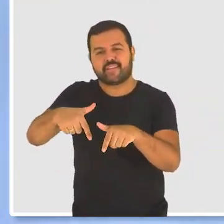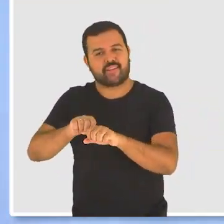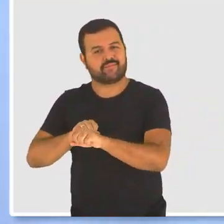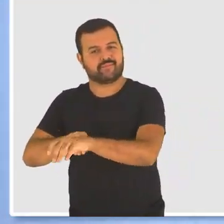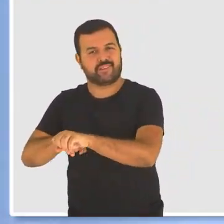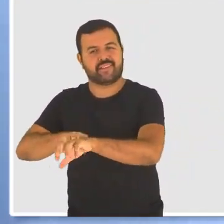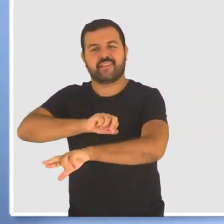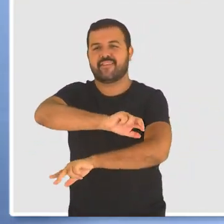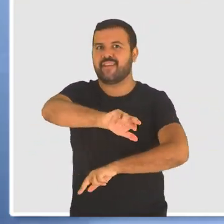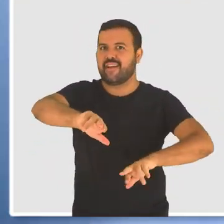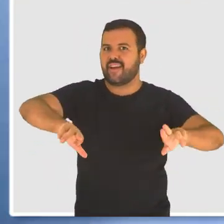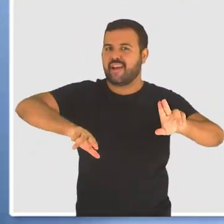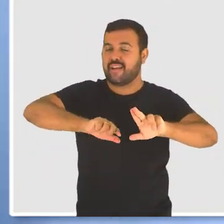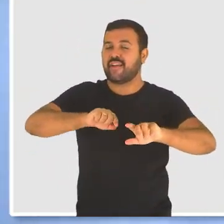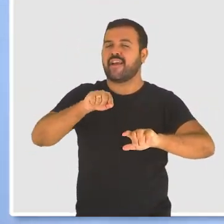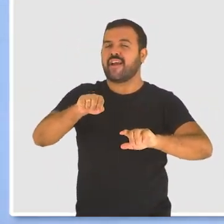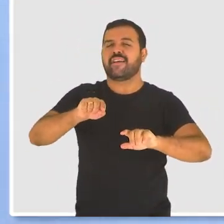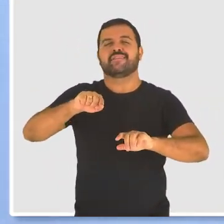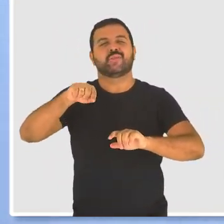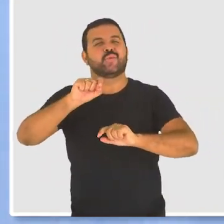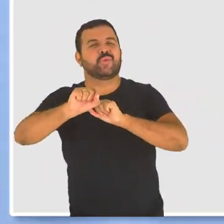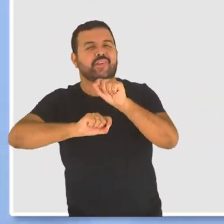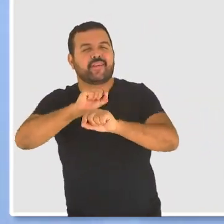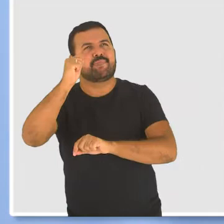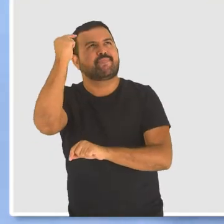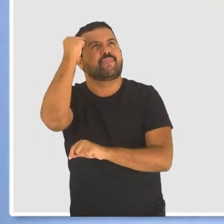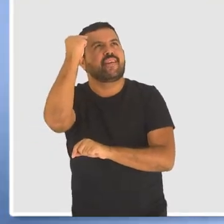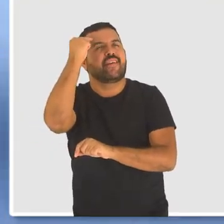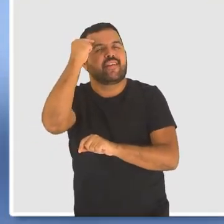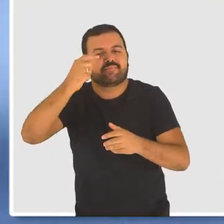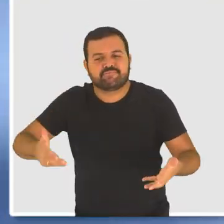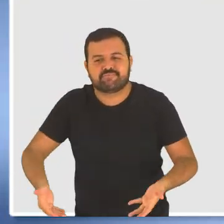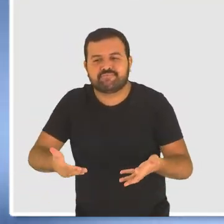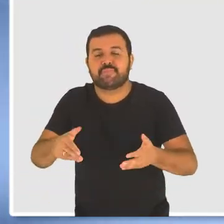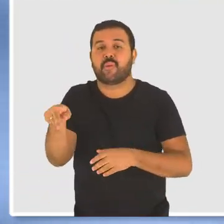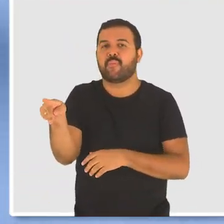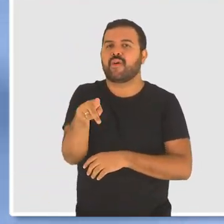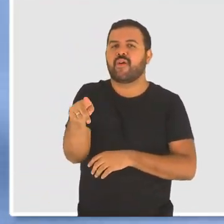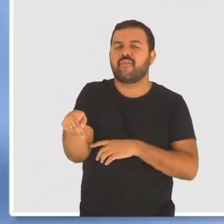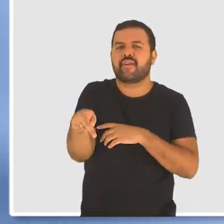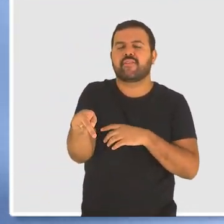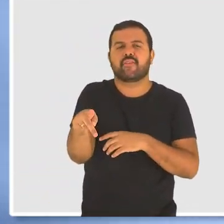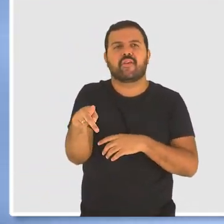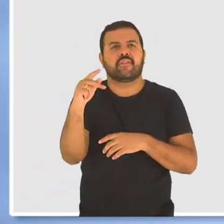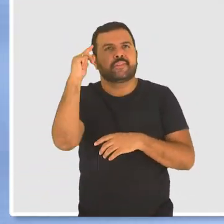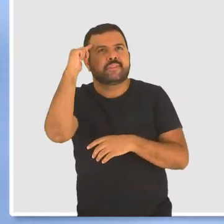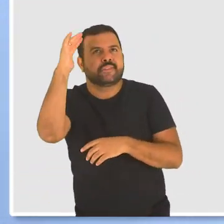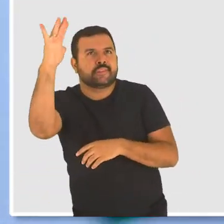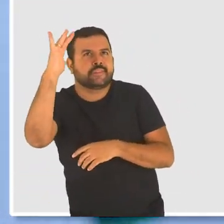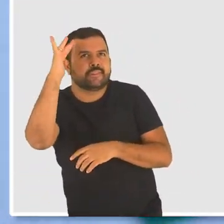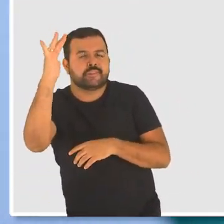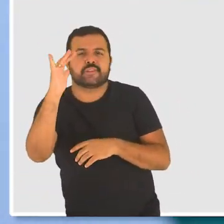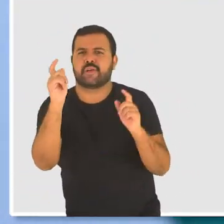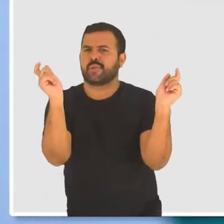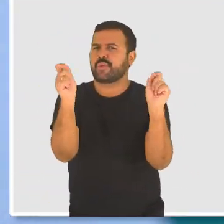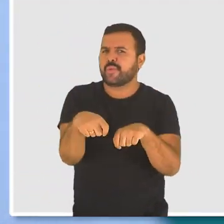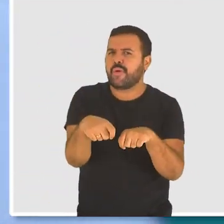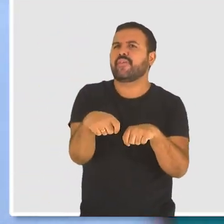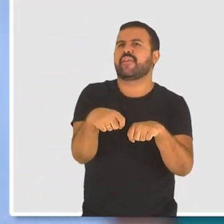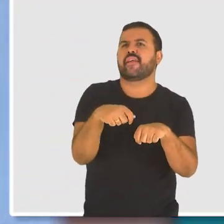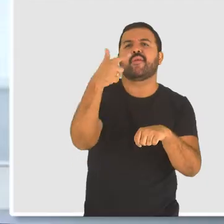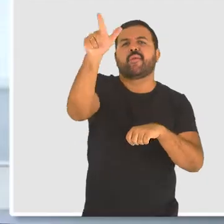planejamento, enfim, mas ele tenta refinar. Será que eu tenho um modo melhor, mais rápido, mais